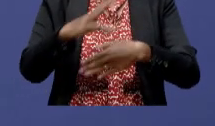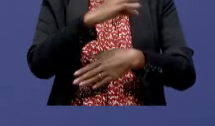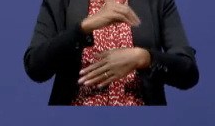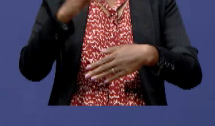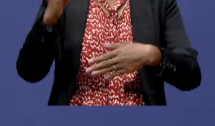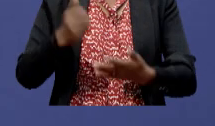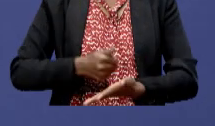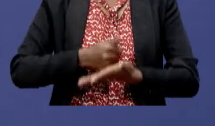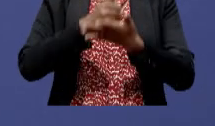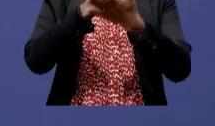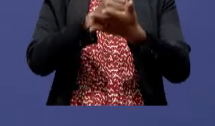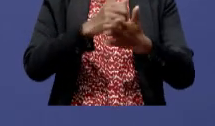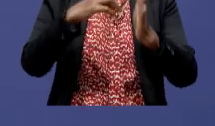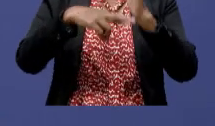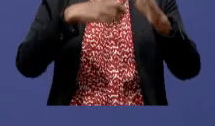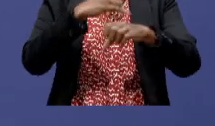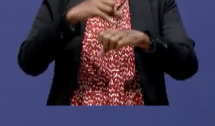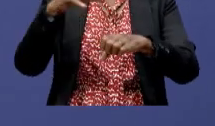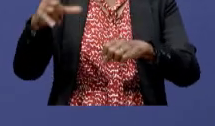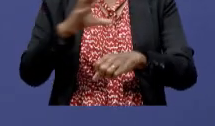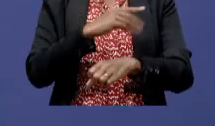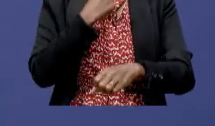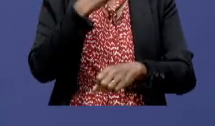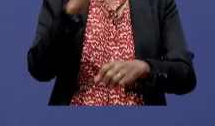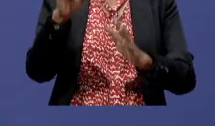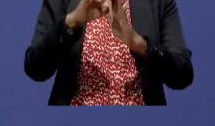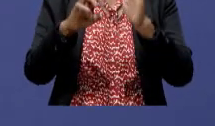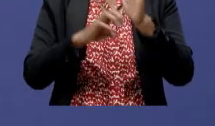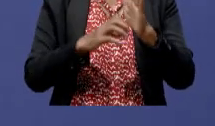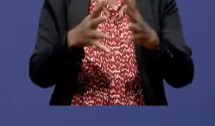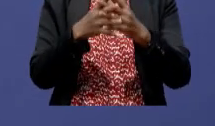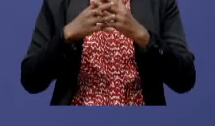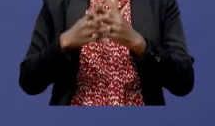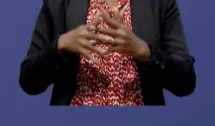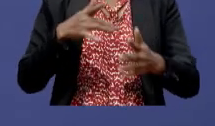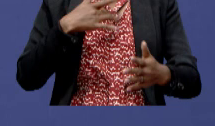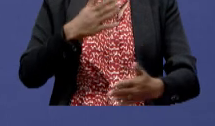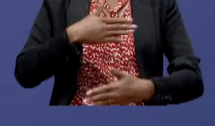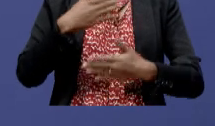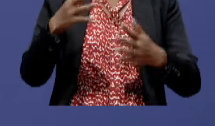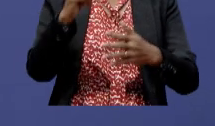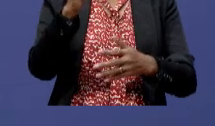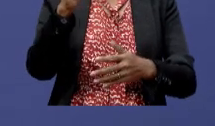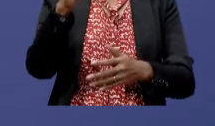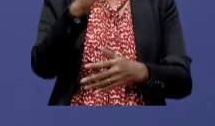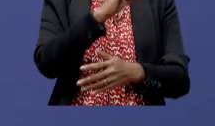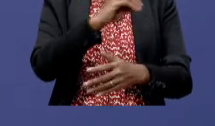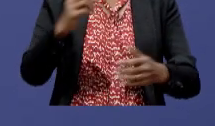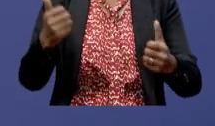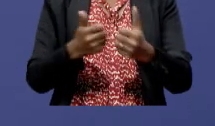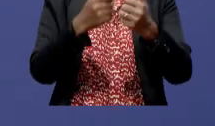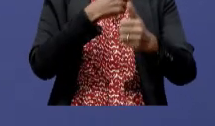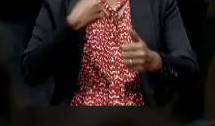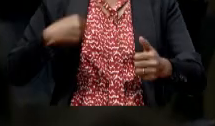defensor a ordem internacional. Já um atleta em Estados Unidos da América aproxima o NATO, estimula a competição com Sina,